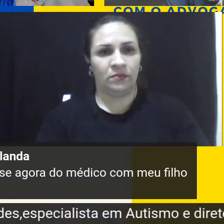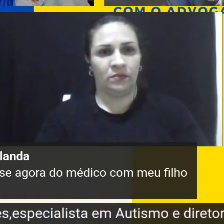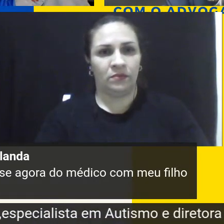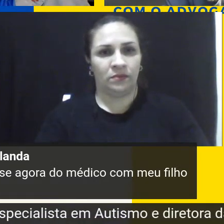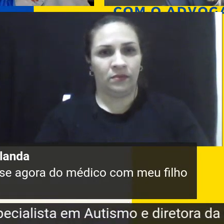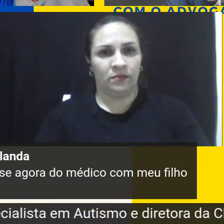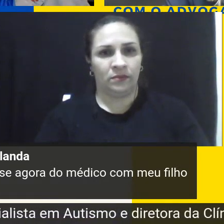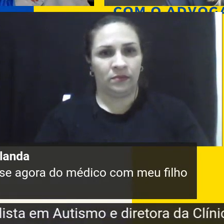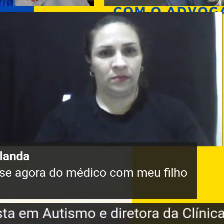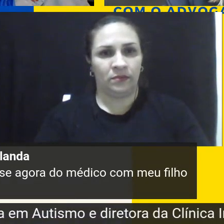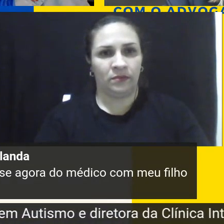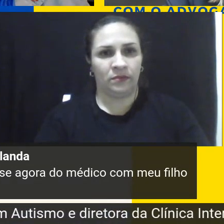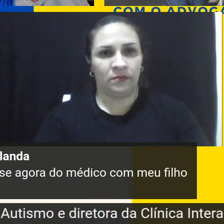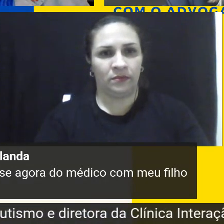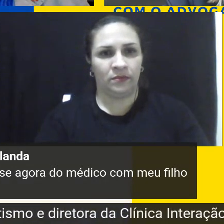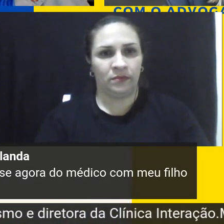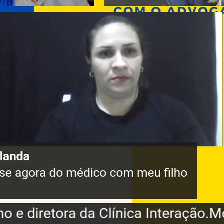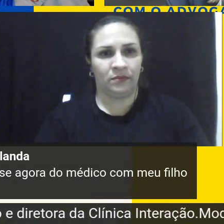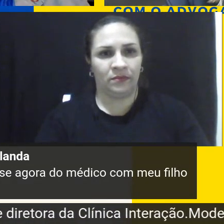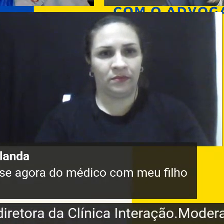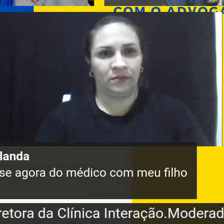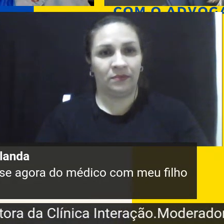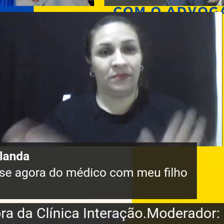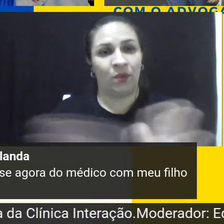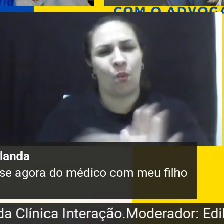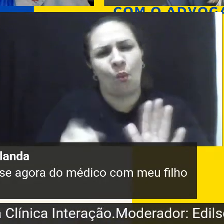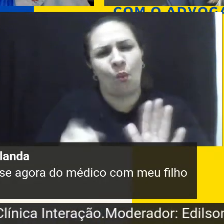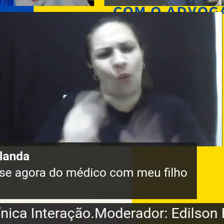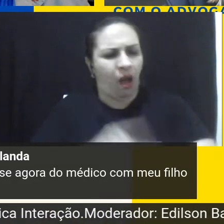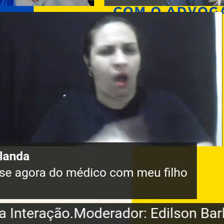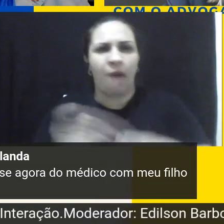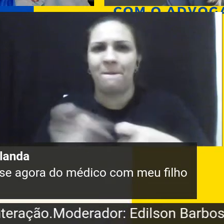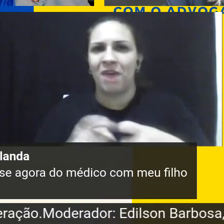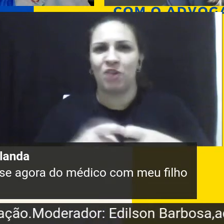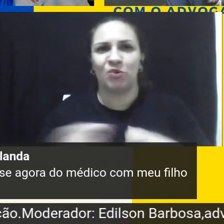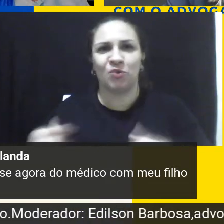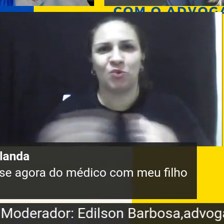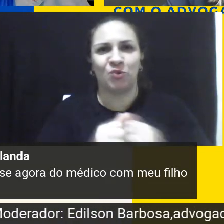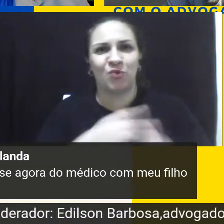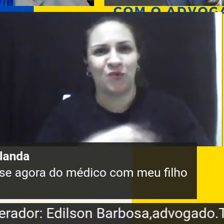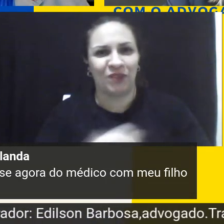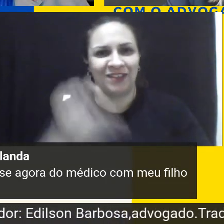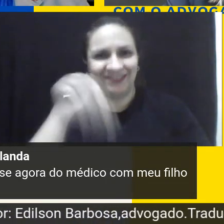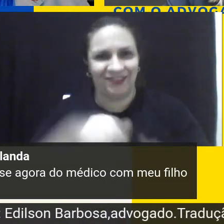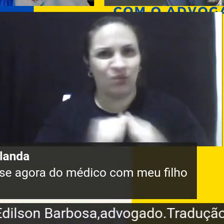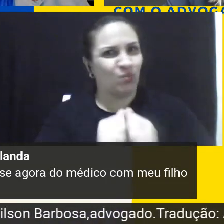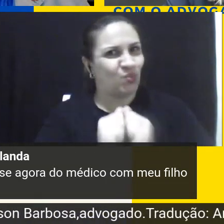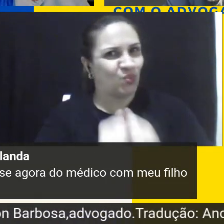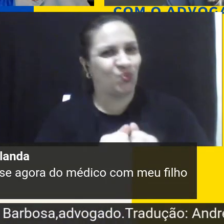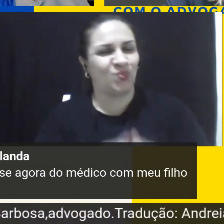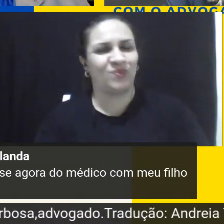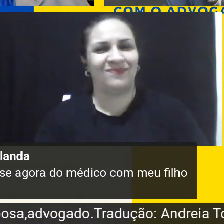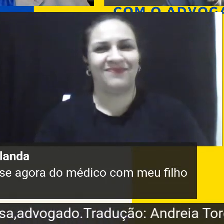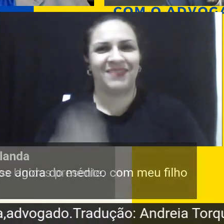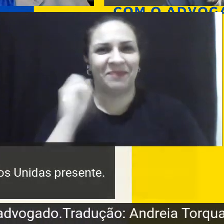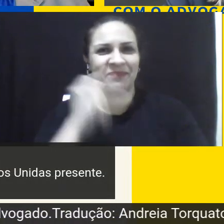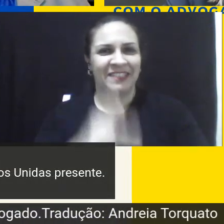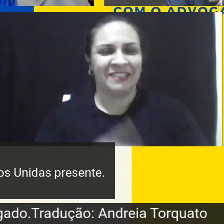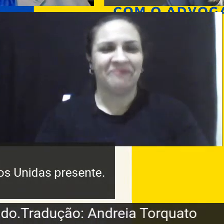A Márcia Holanda, boa noite. Cheguei quase agora do médico com meu filho, mas estou acompanhando.